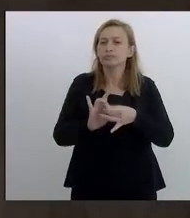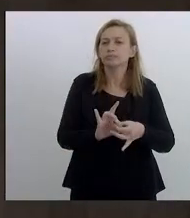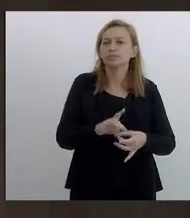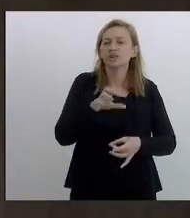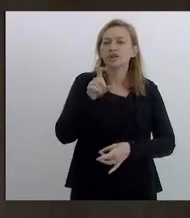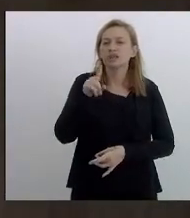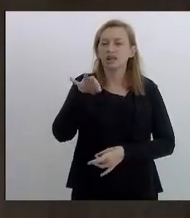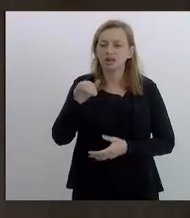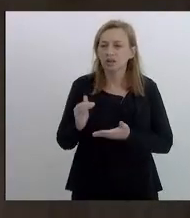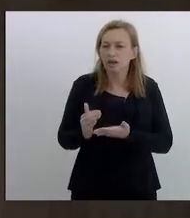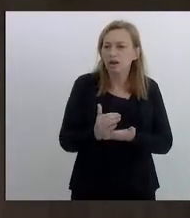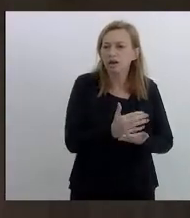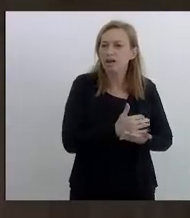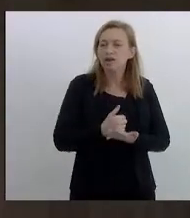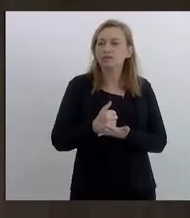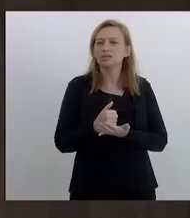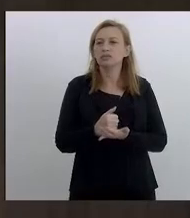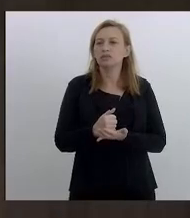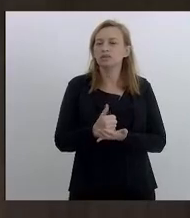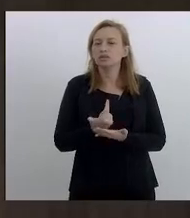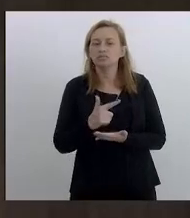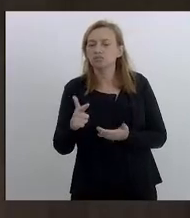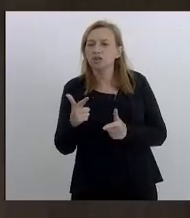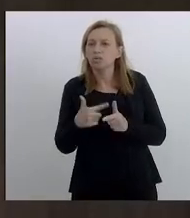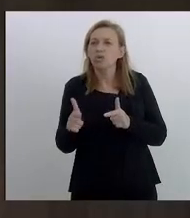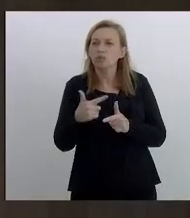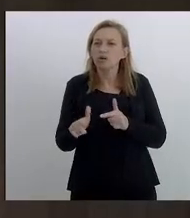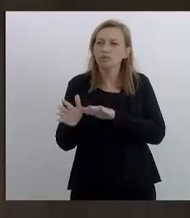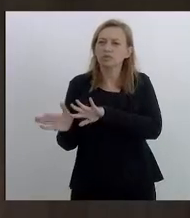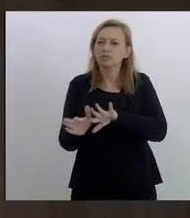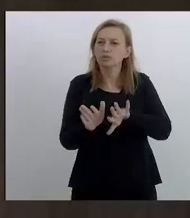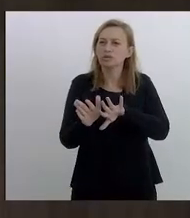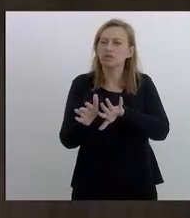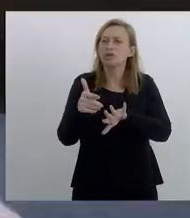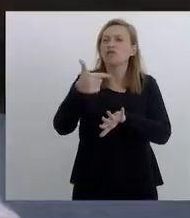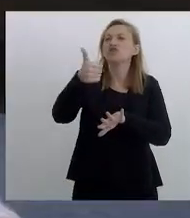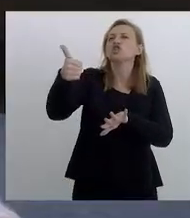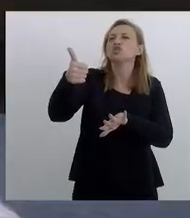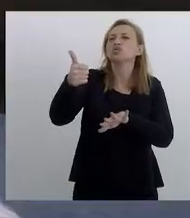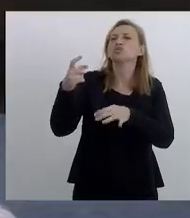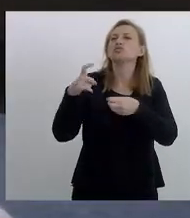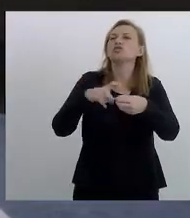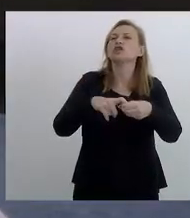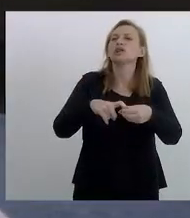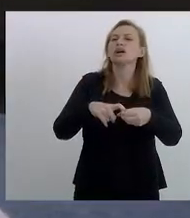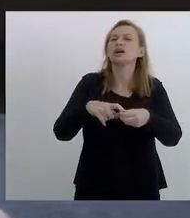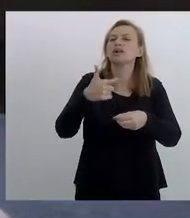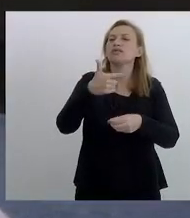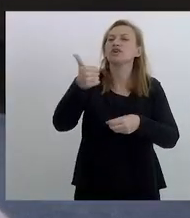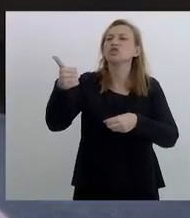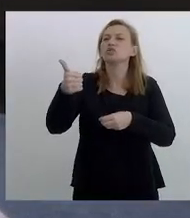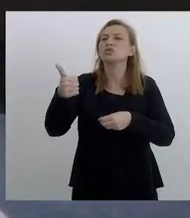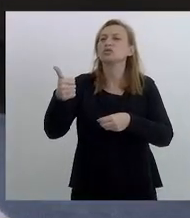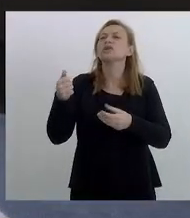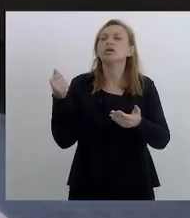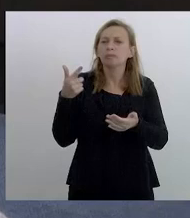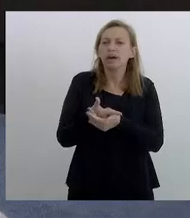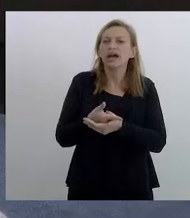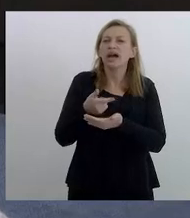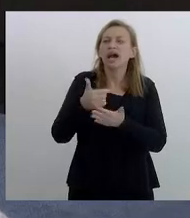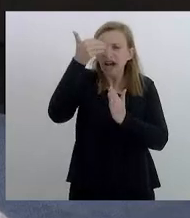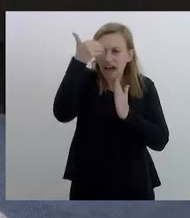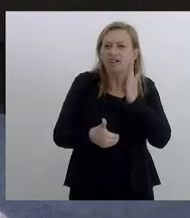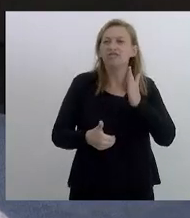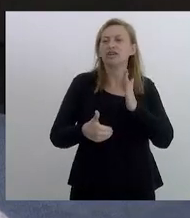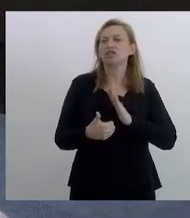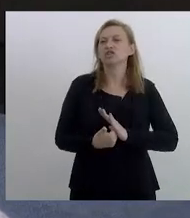delta da arrecadação para que não haja nenhum problema vamos no fazer aumento por 21. Do vamos vincular a receita de 21. É só dá isso. Dá para pagar, inclusive, à vista.